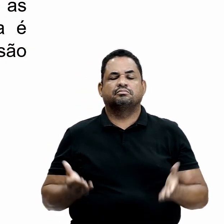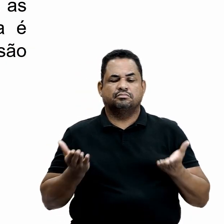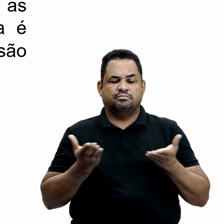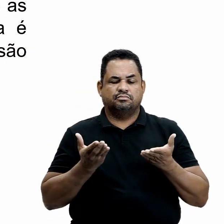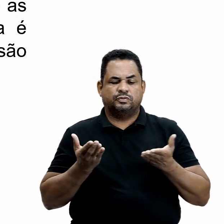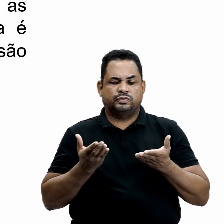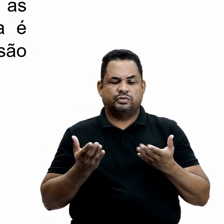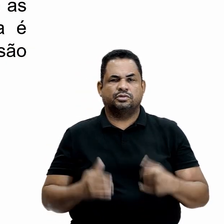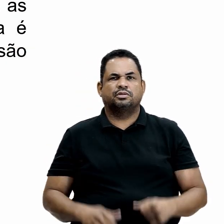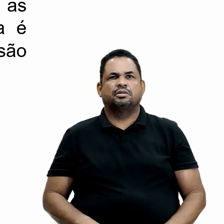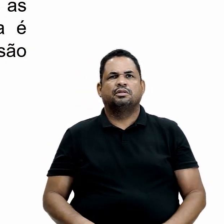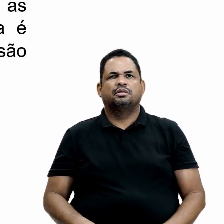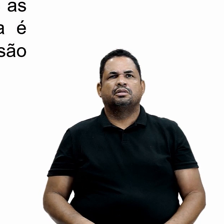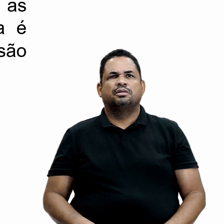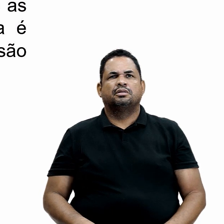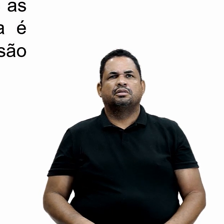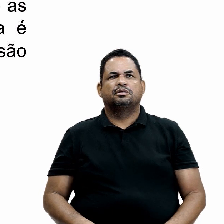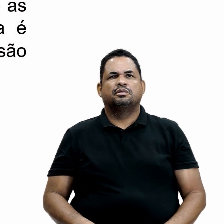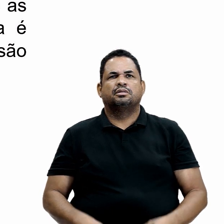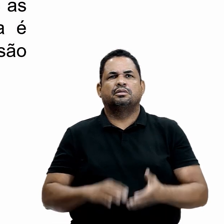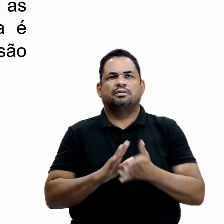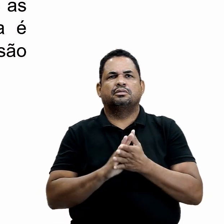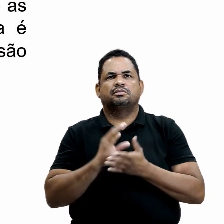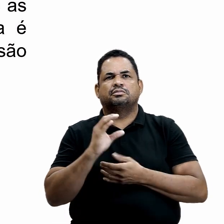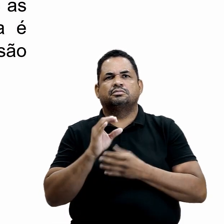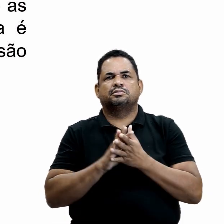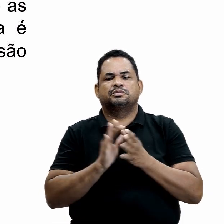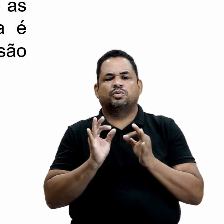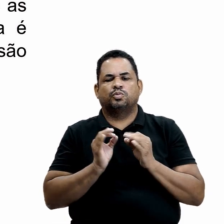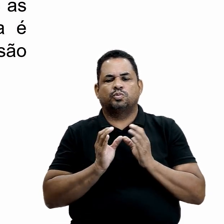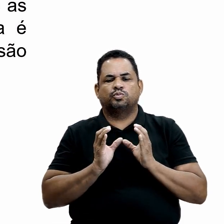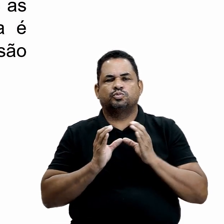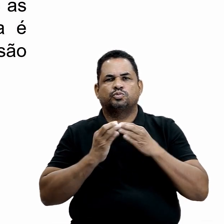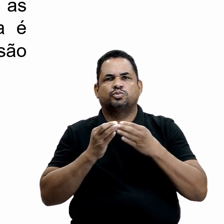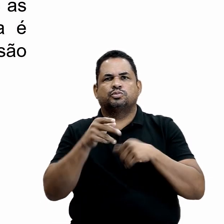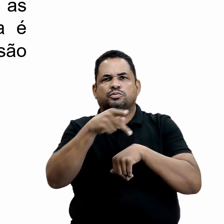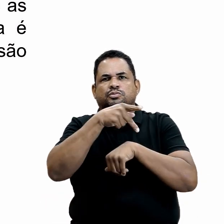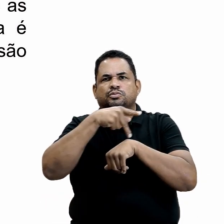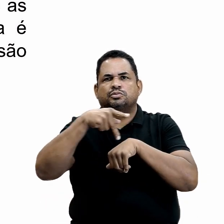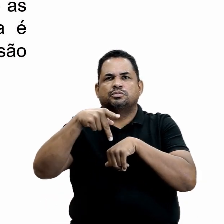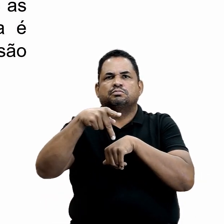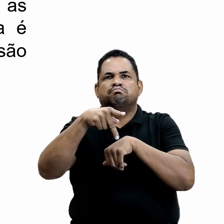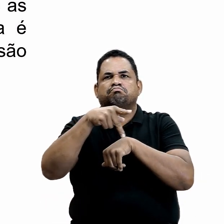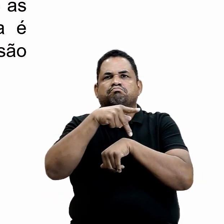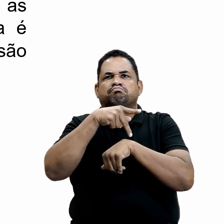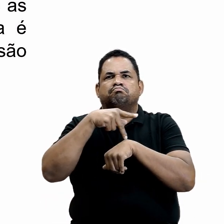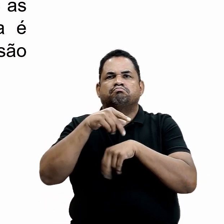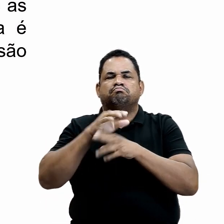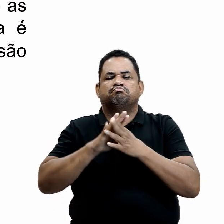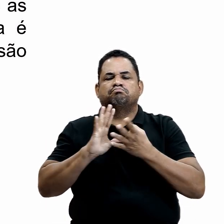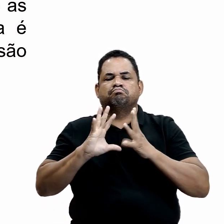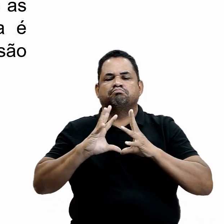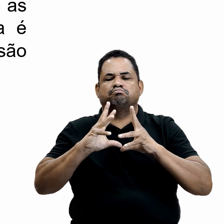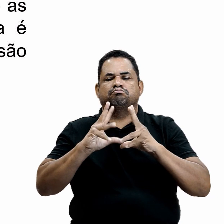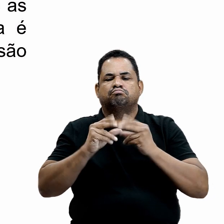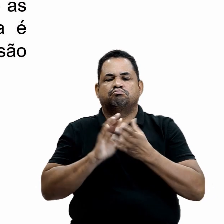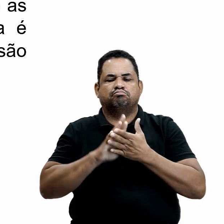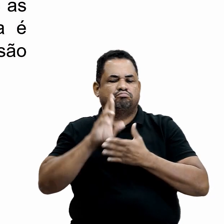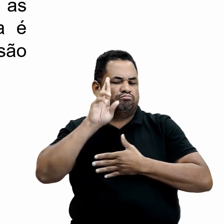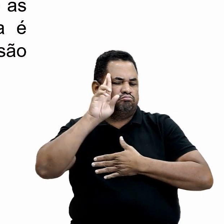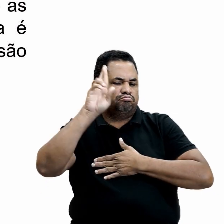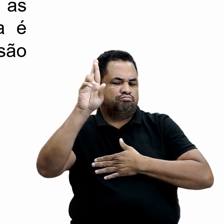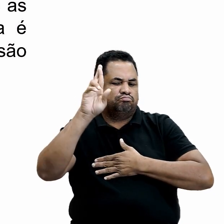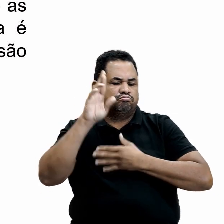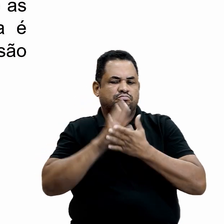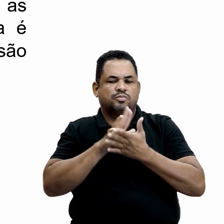atualmente a organização que comanda toda a